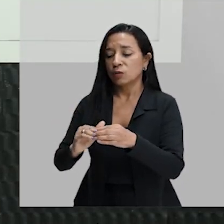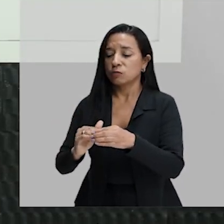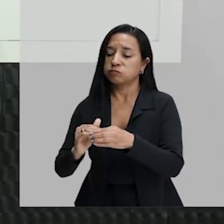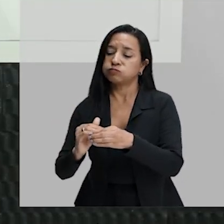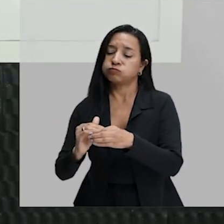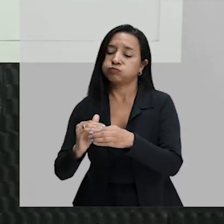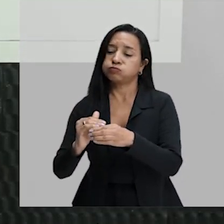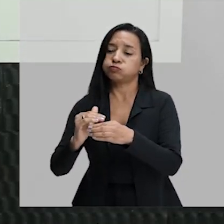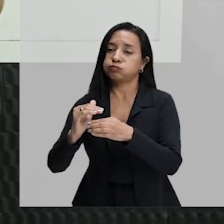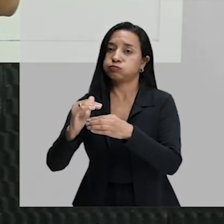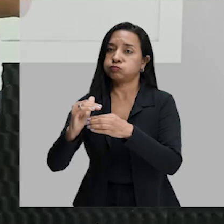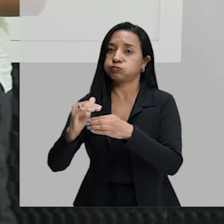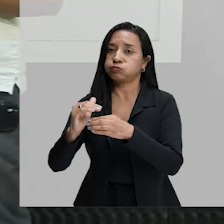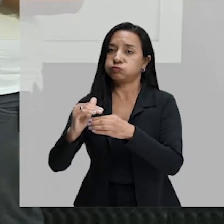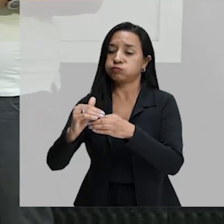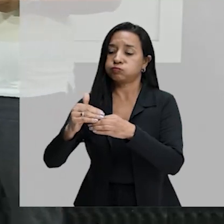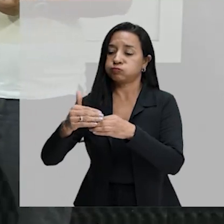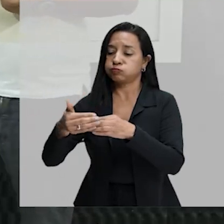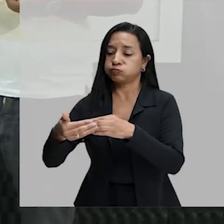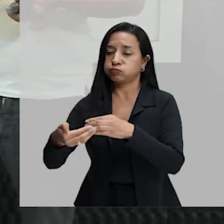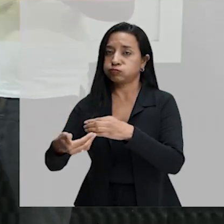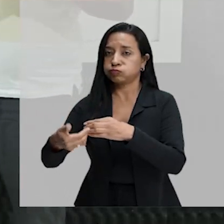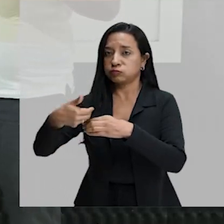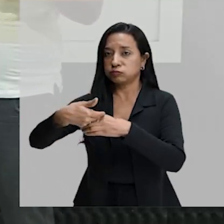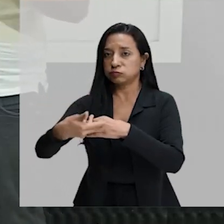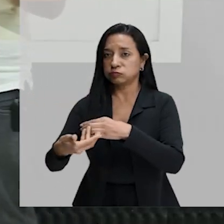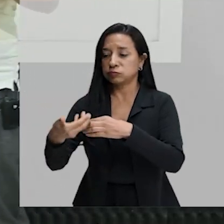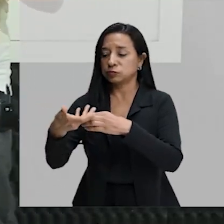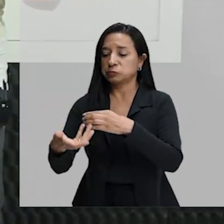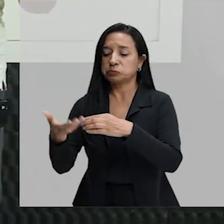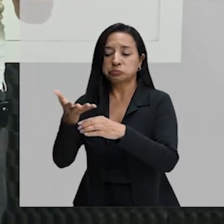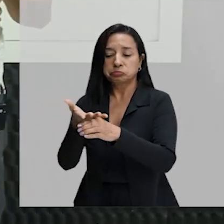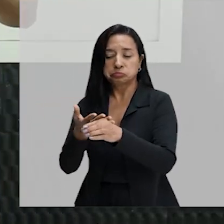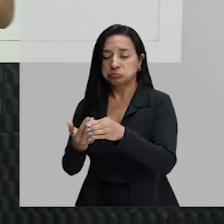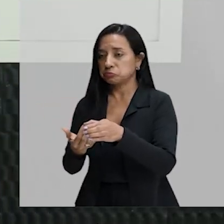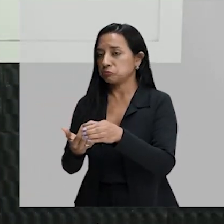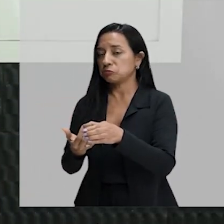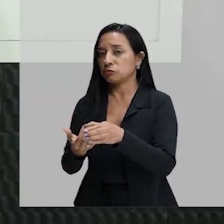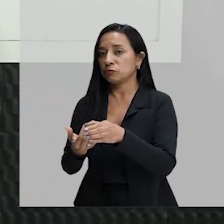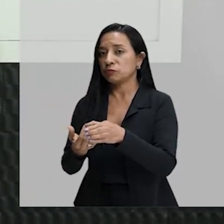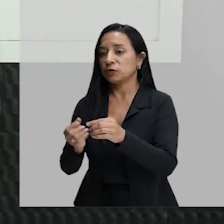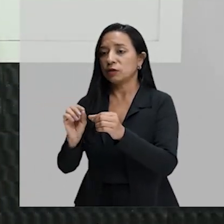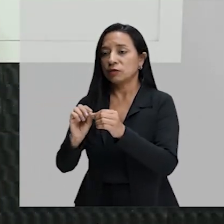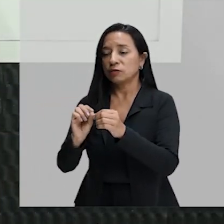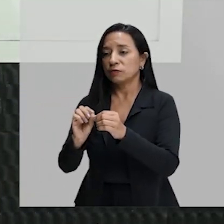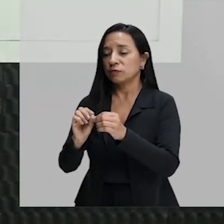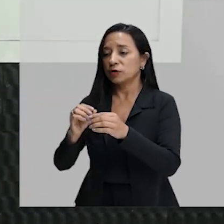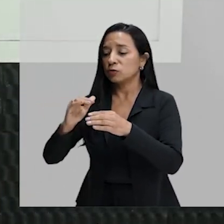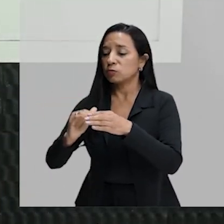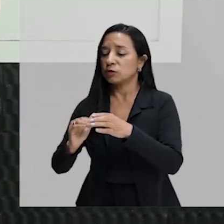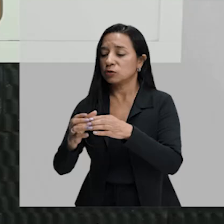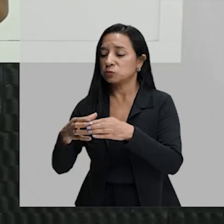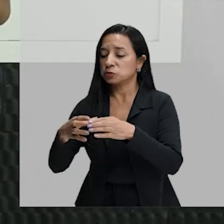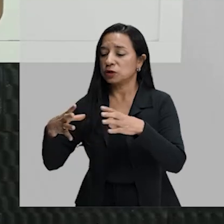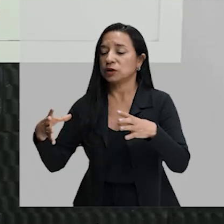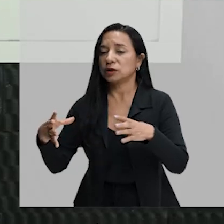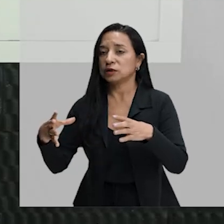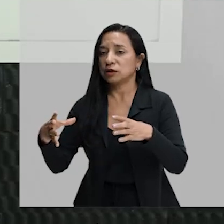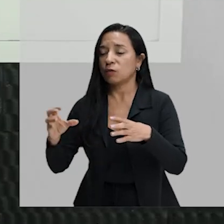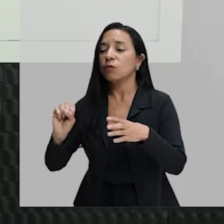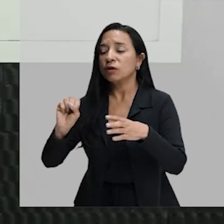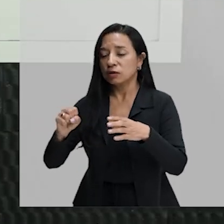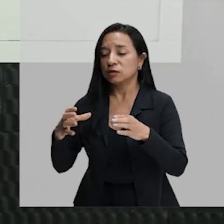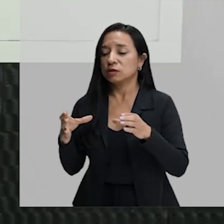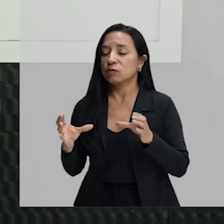ele extravasar, como acontece aqui. Aí não foi feito por uma dilatação, mas por uma contração. Mas o fenômeno que eu quero dizer